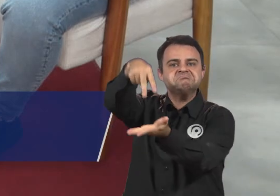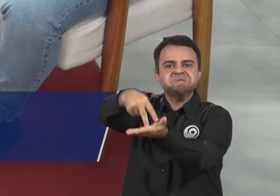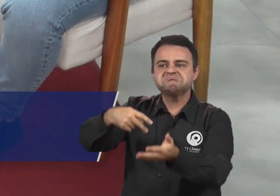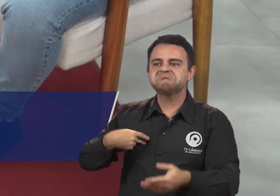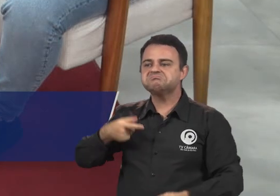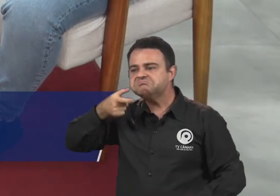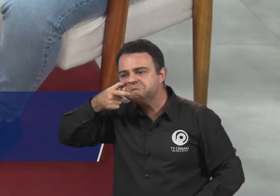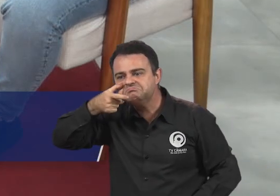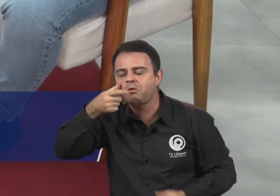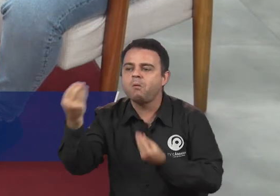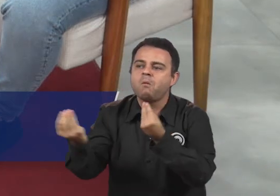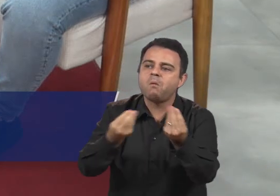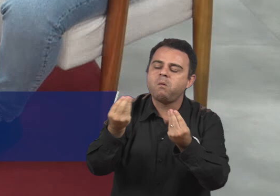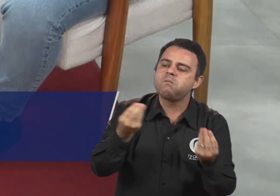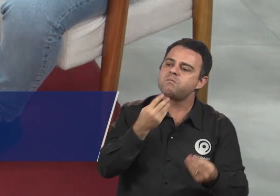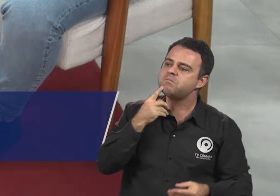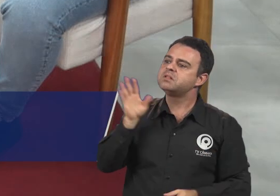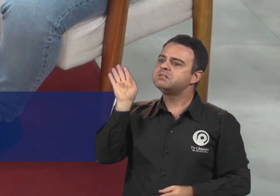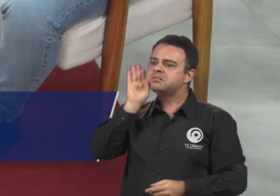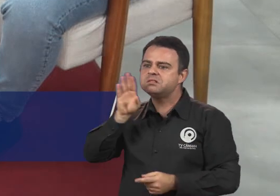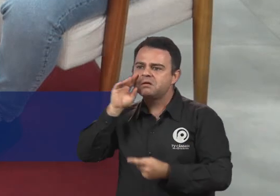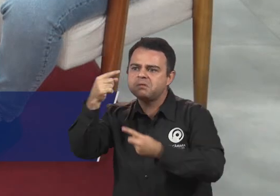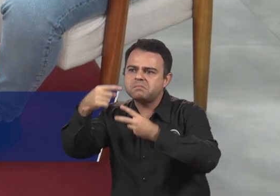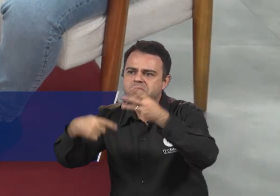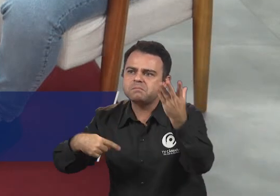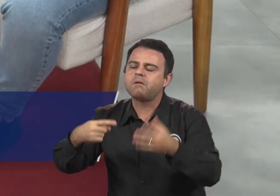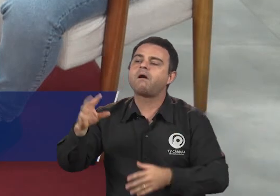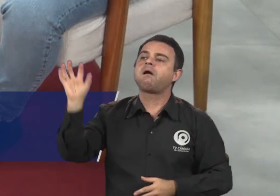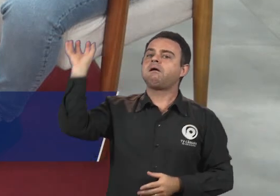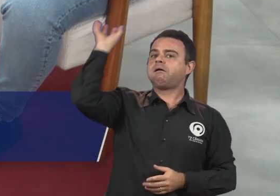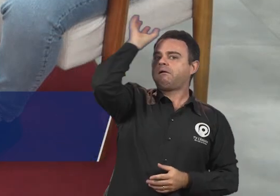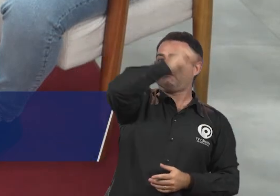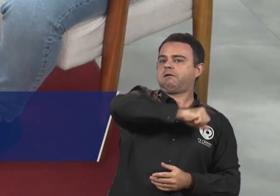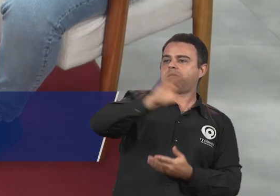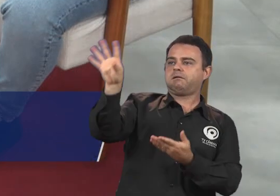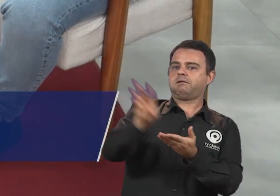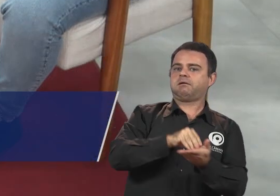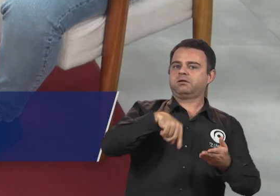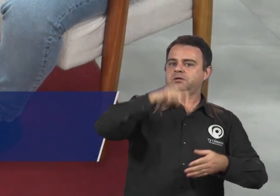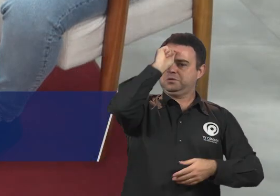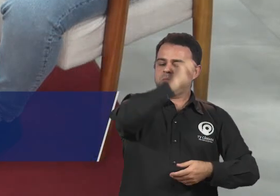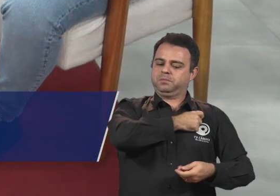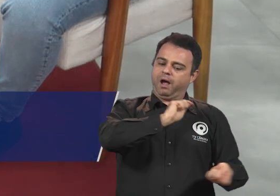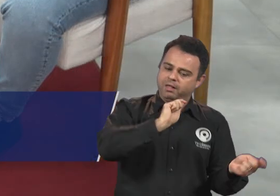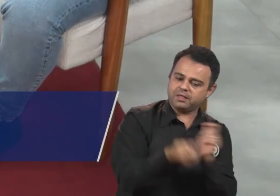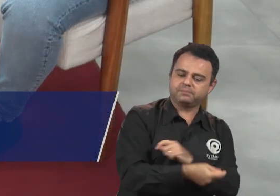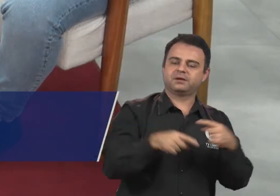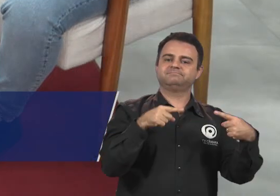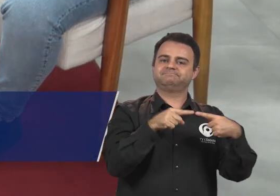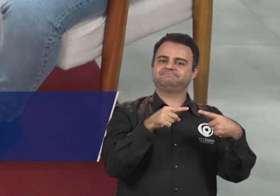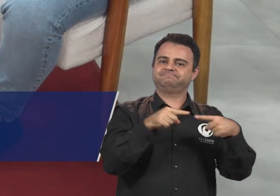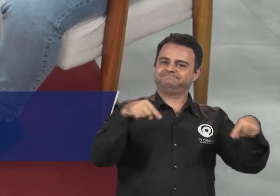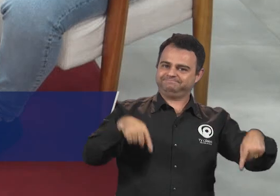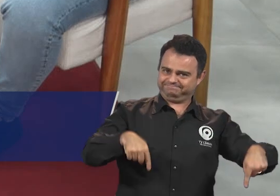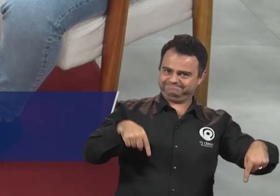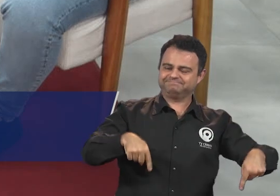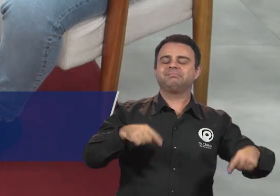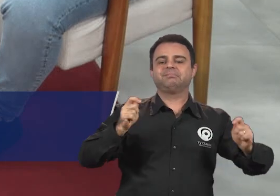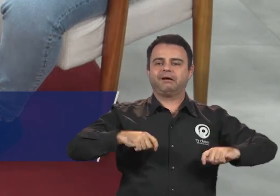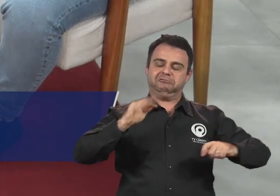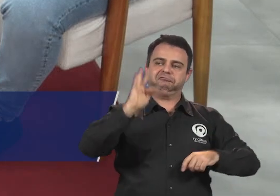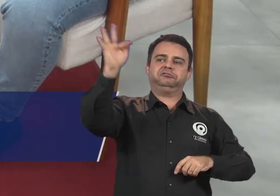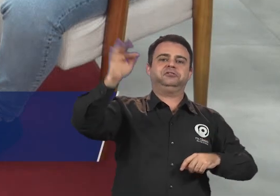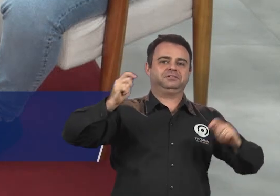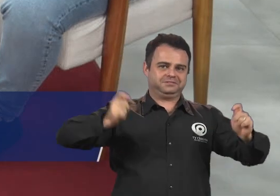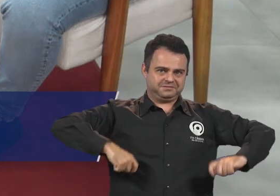vamos buscar trazer isso para Rio Preto e adaptar à nossa realidade. Cada município tem o seu padrão, mas às vezes a gente pega uma ideia e dessa ideia a